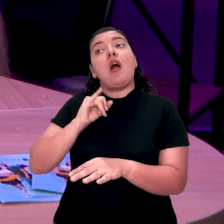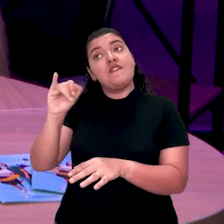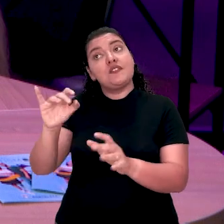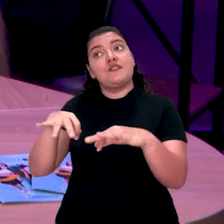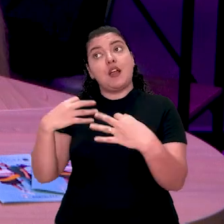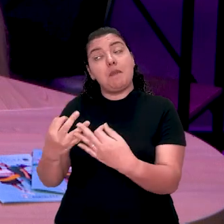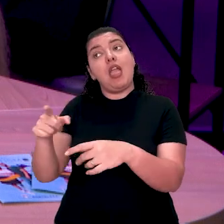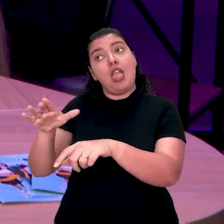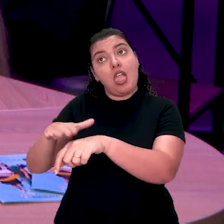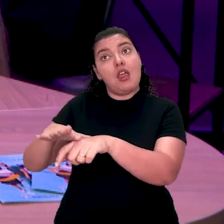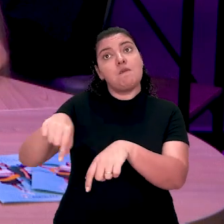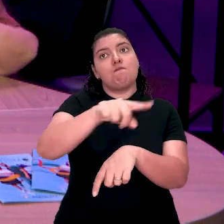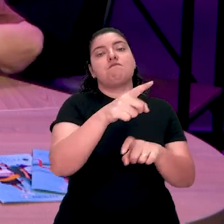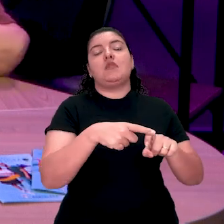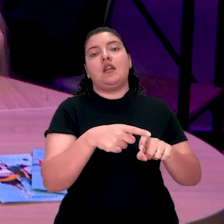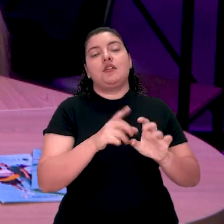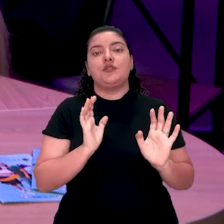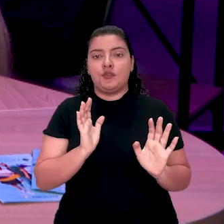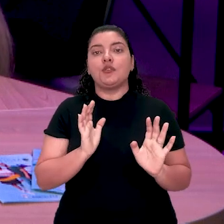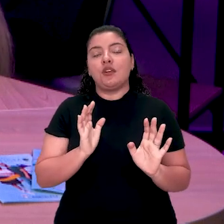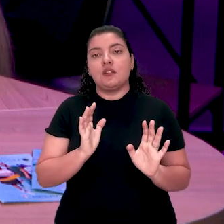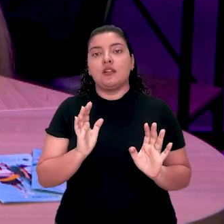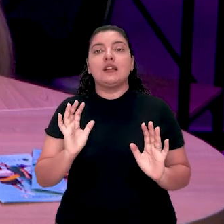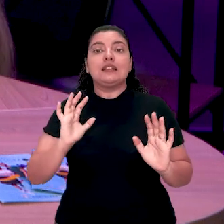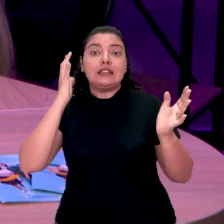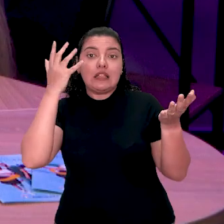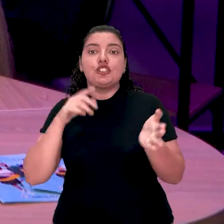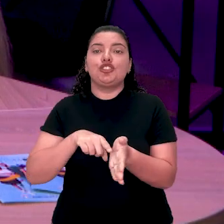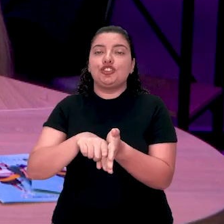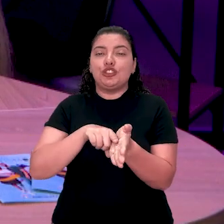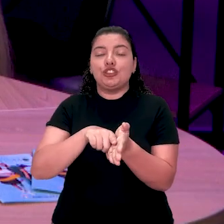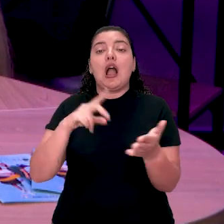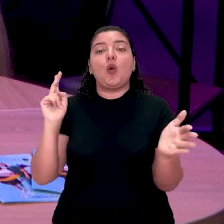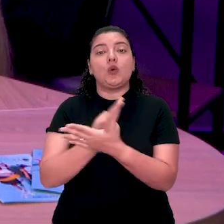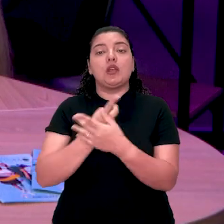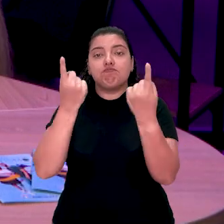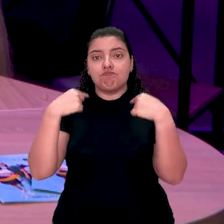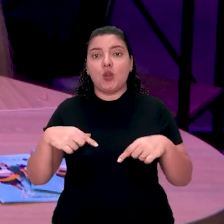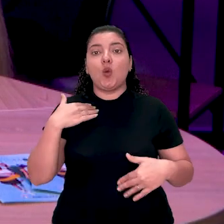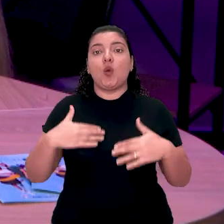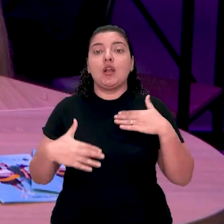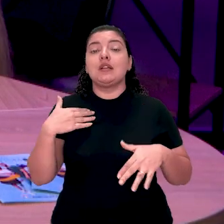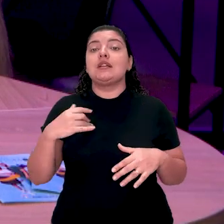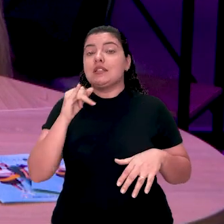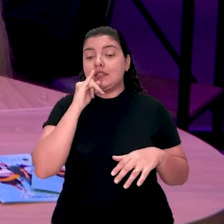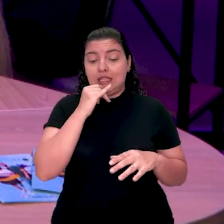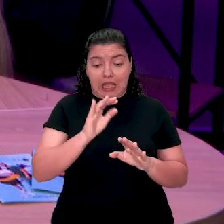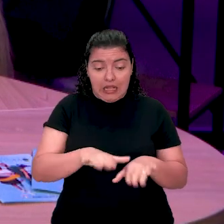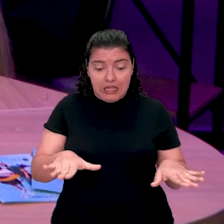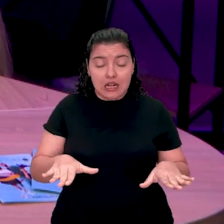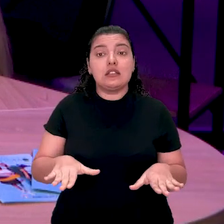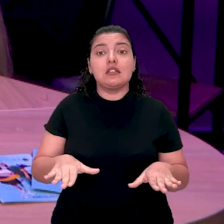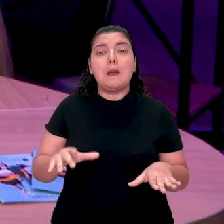para a família aquilo que a gente percebe. E aí cabe à família investigar para ver o que está acontecendo. Porque quanto menor a criança,